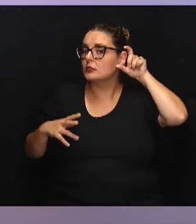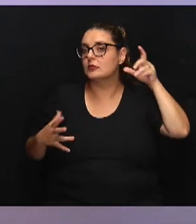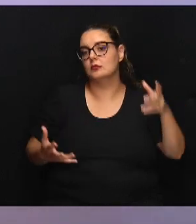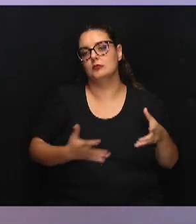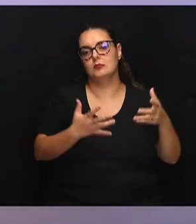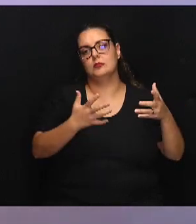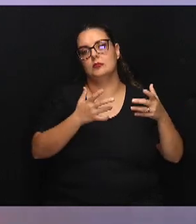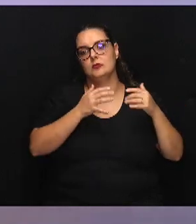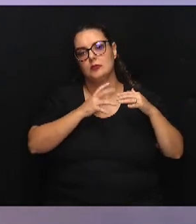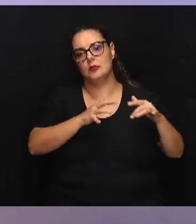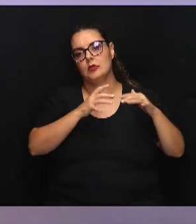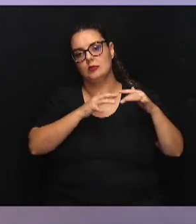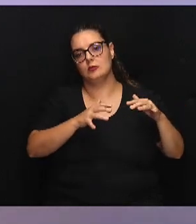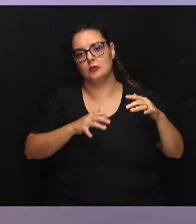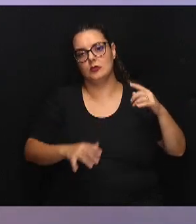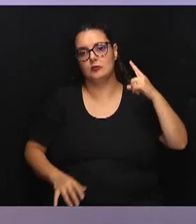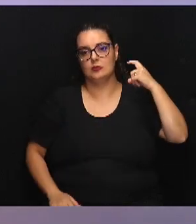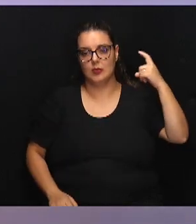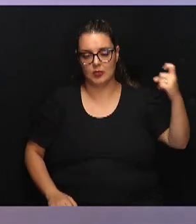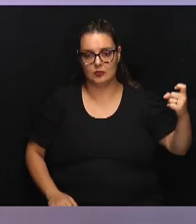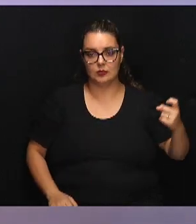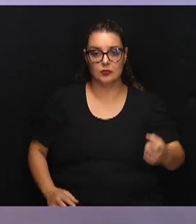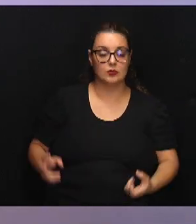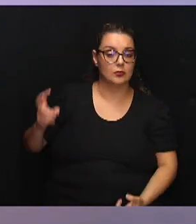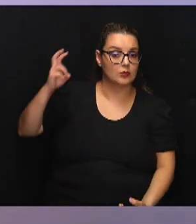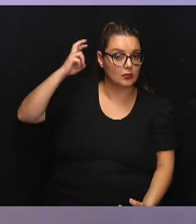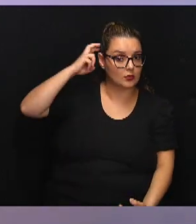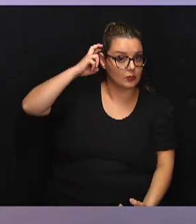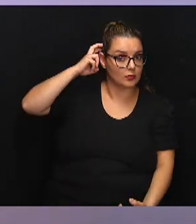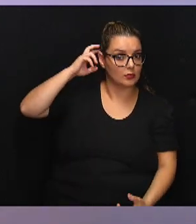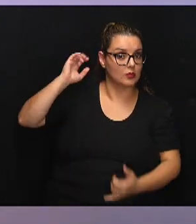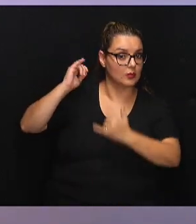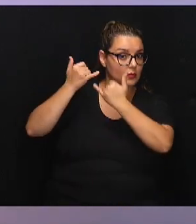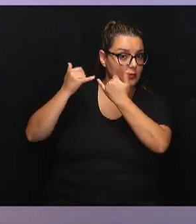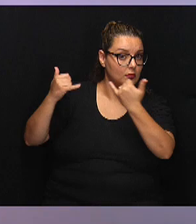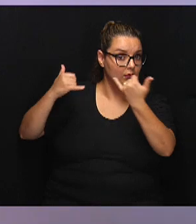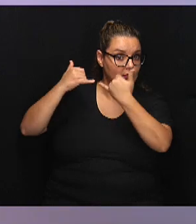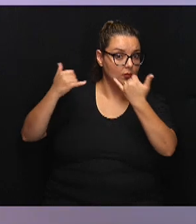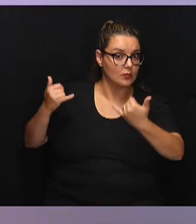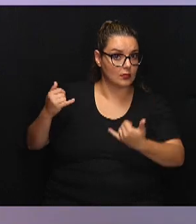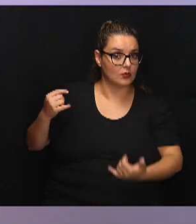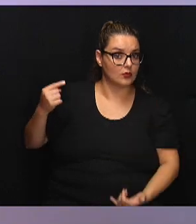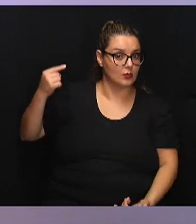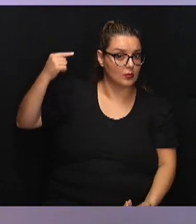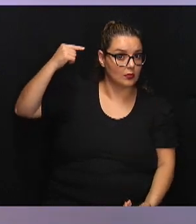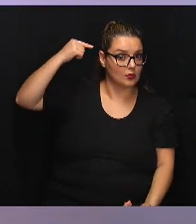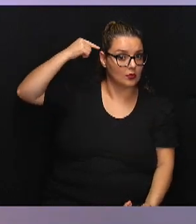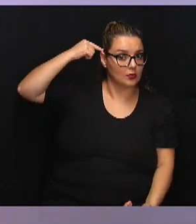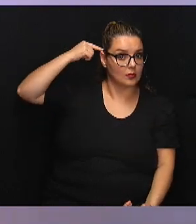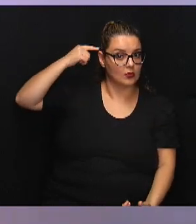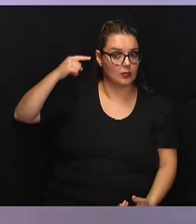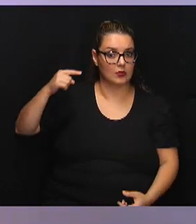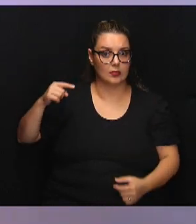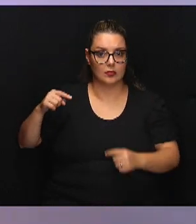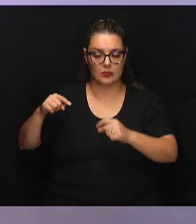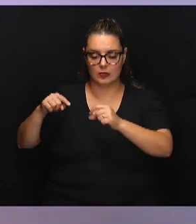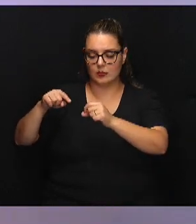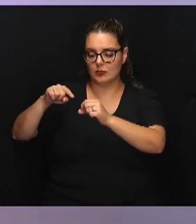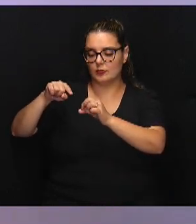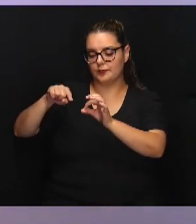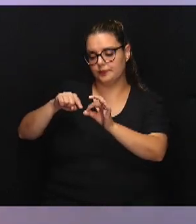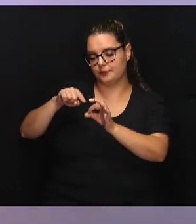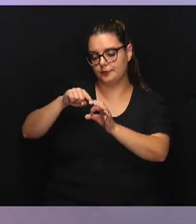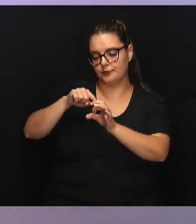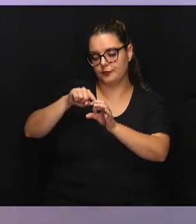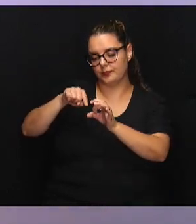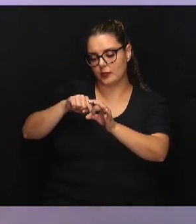sonoro. O implante coclear, ele é um estímulo elétrico, que eu coloco dentro da cóclea, que parece um caracol que a